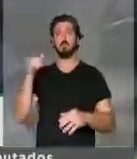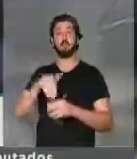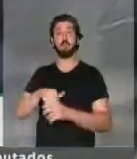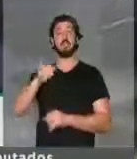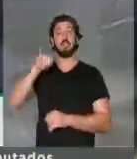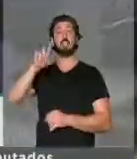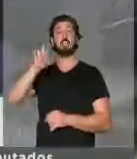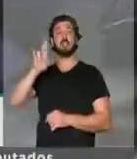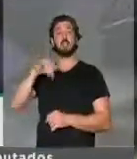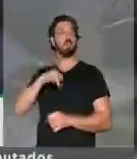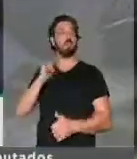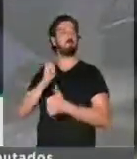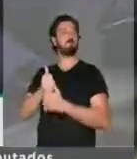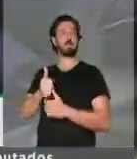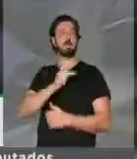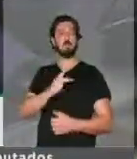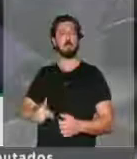indireta.